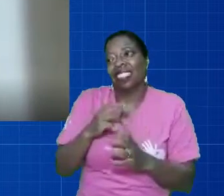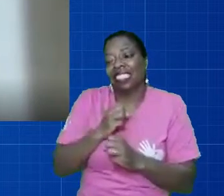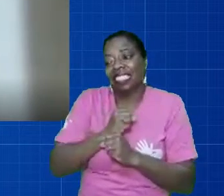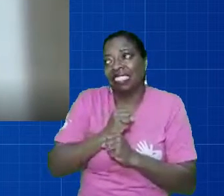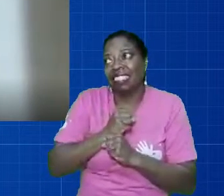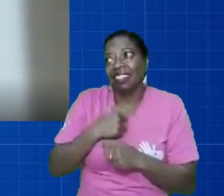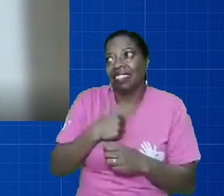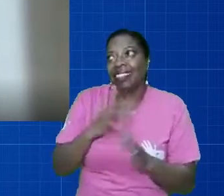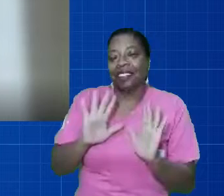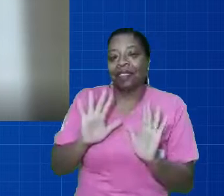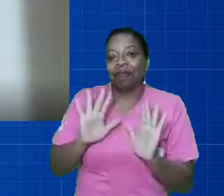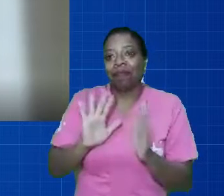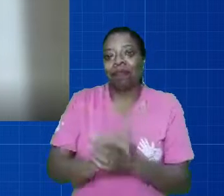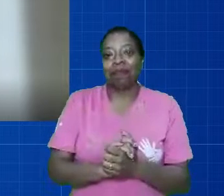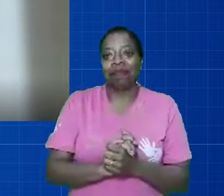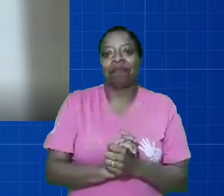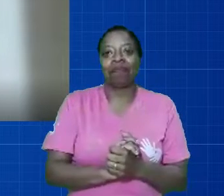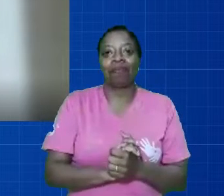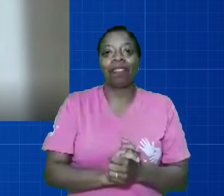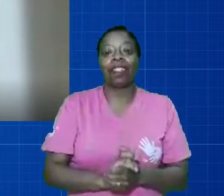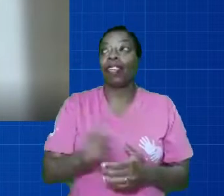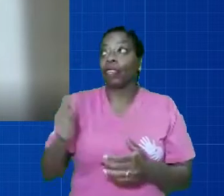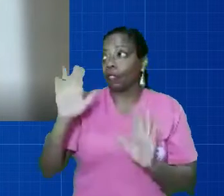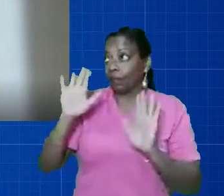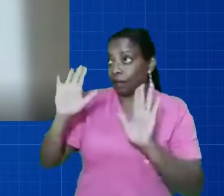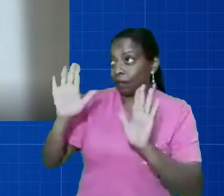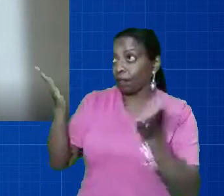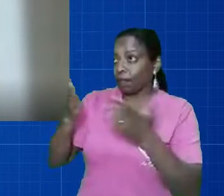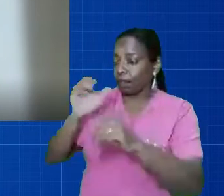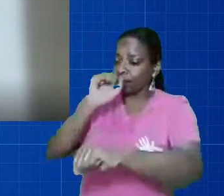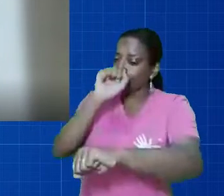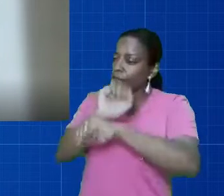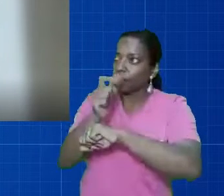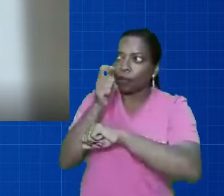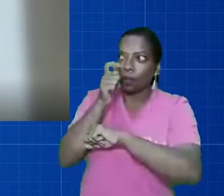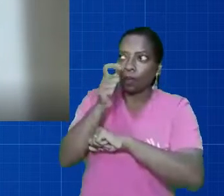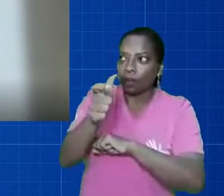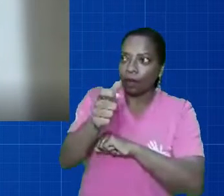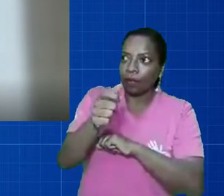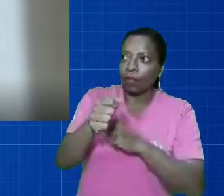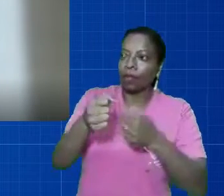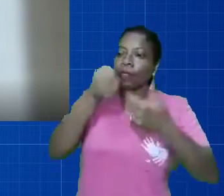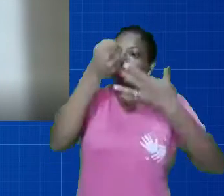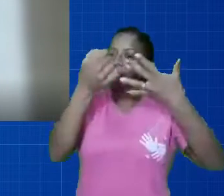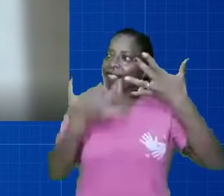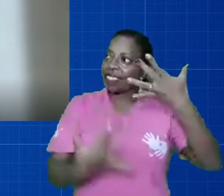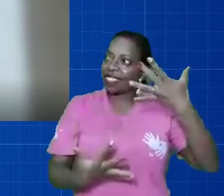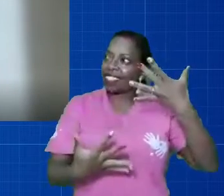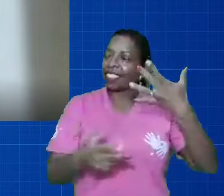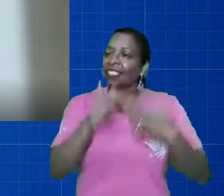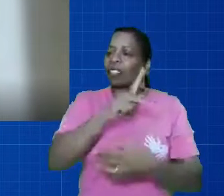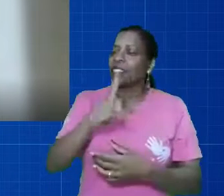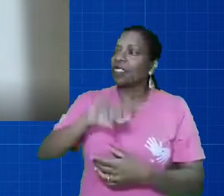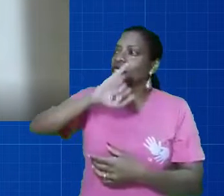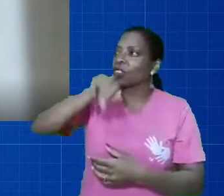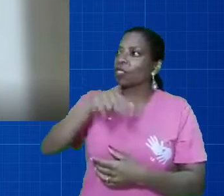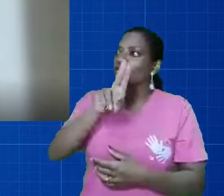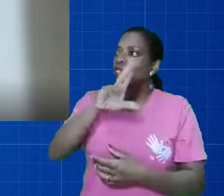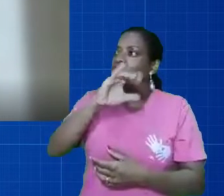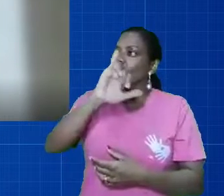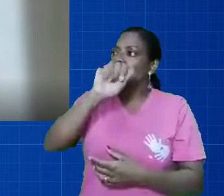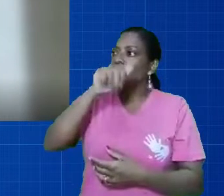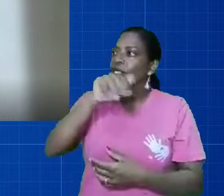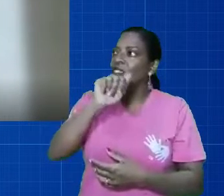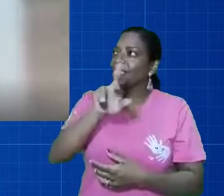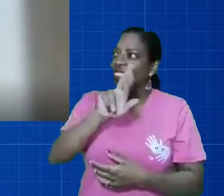Tranquilo. Rossana, então agora a gente vai dar uma pausa e vamos ver o vídeo da professora Jucimara, que eu fiz um passeio junto com a